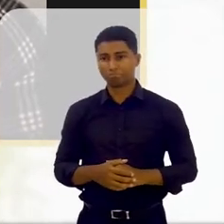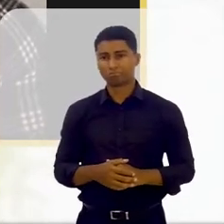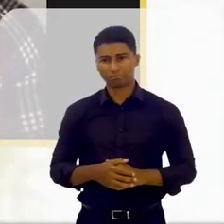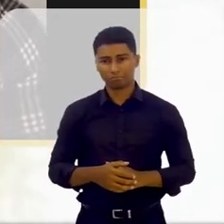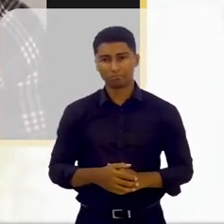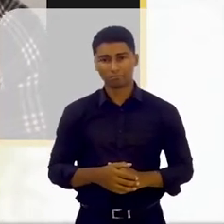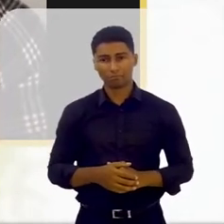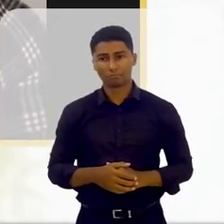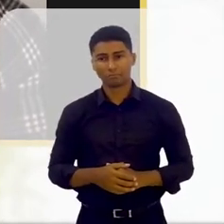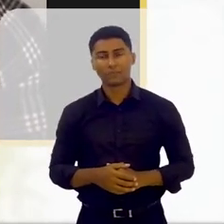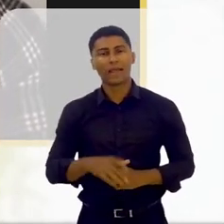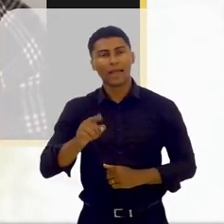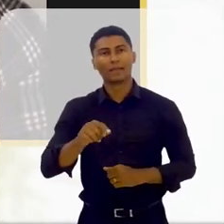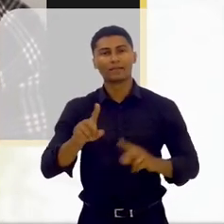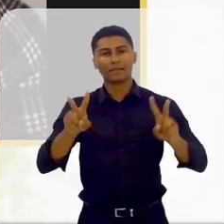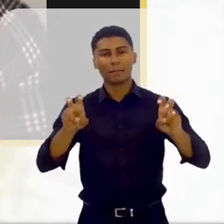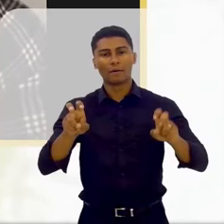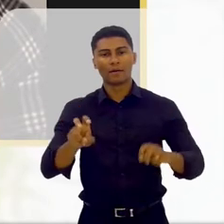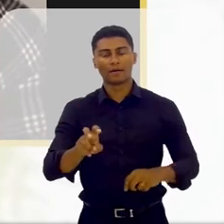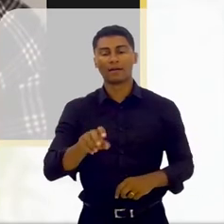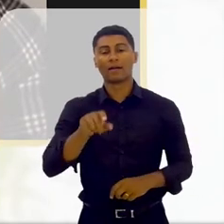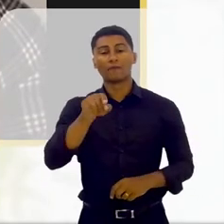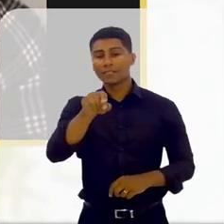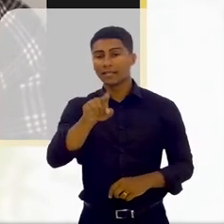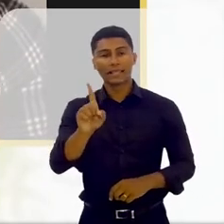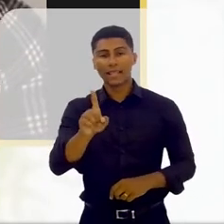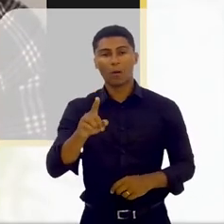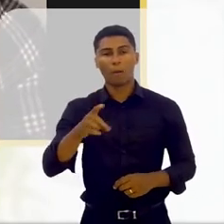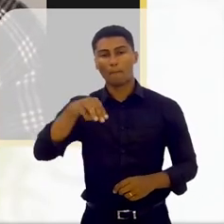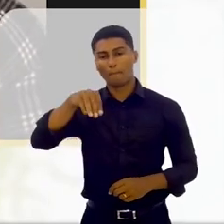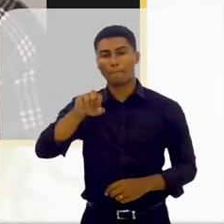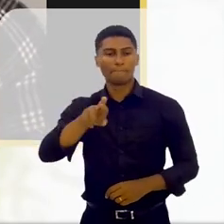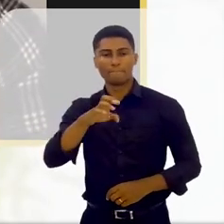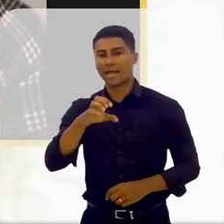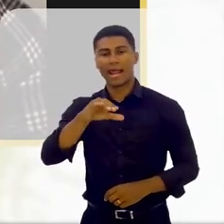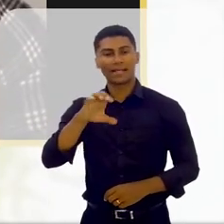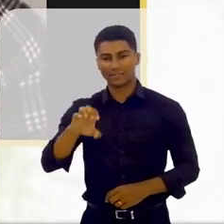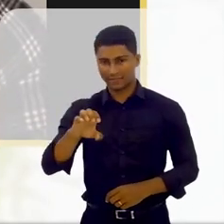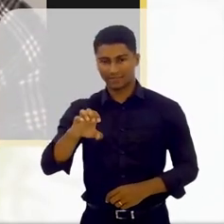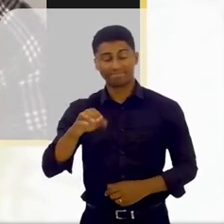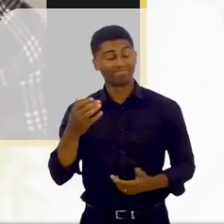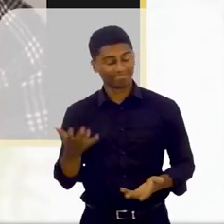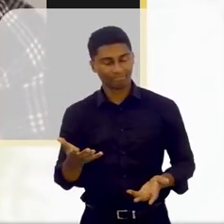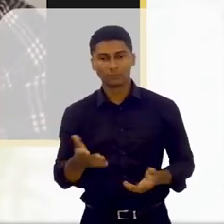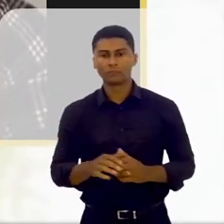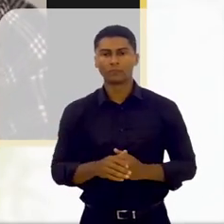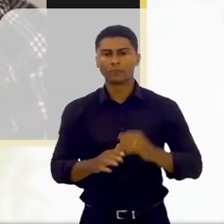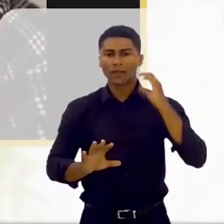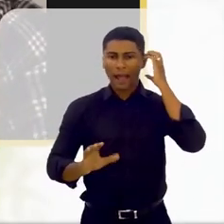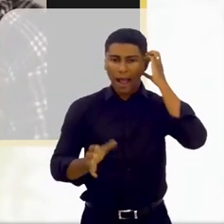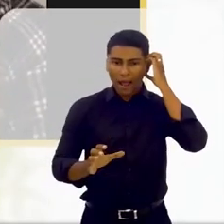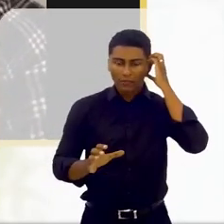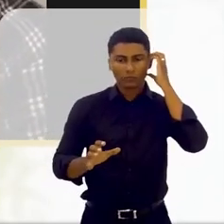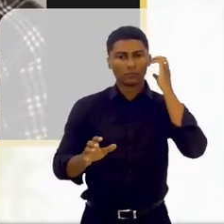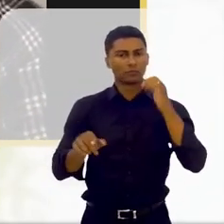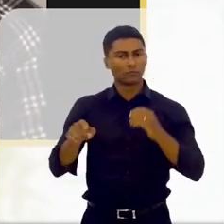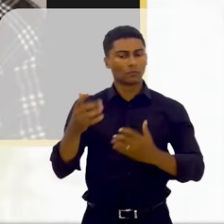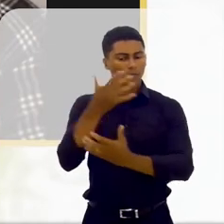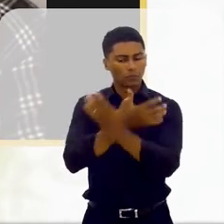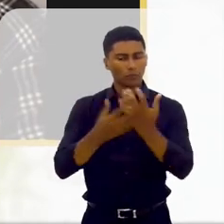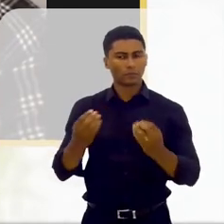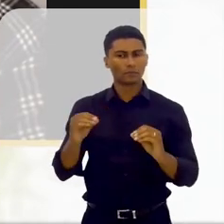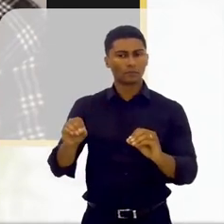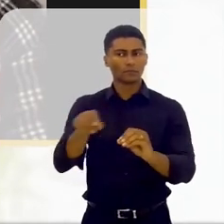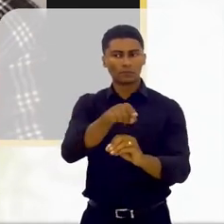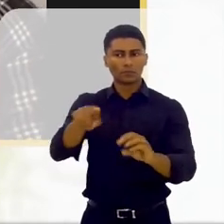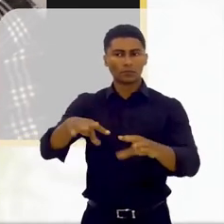merece. Foi Você Não Merece. E essa música, ela não ia nem. Tipo, ela só foi assim para rádio, para eles avaliarem, assim, para